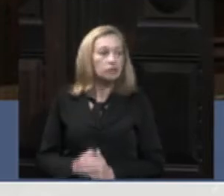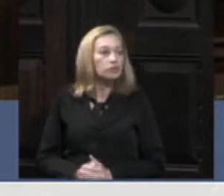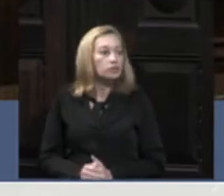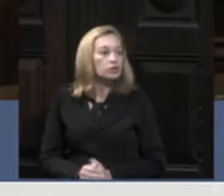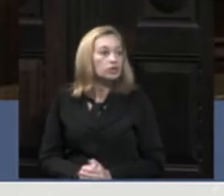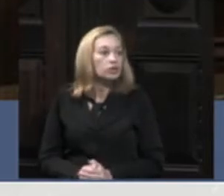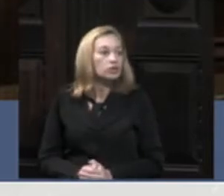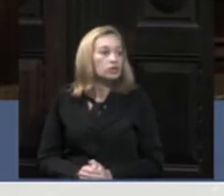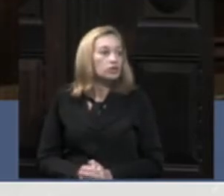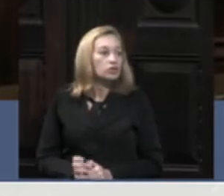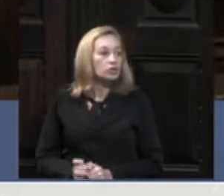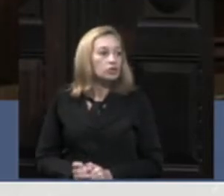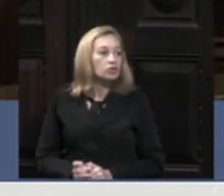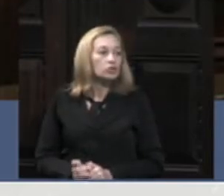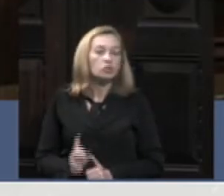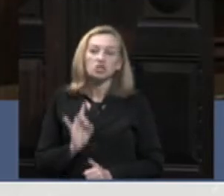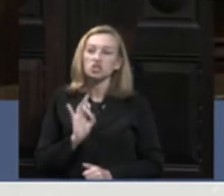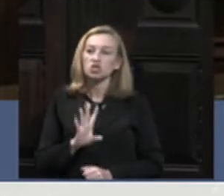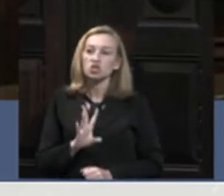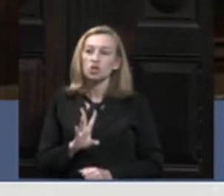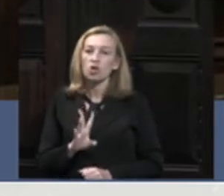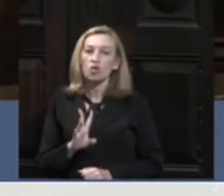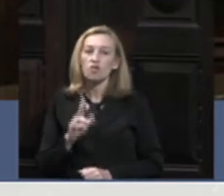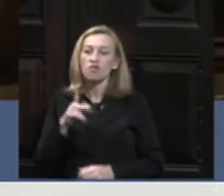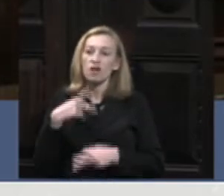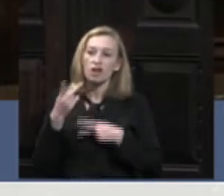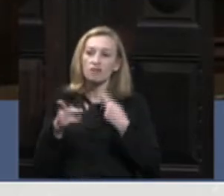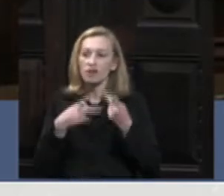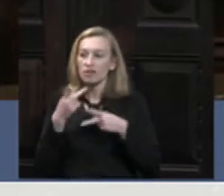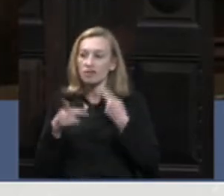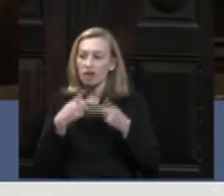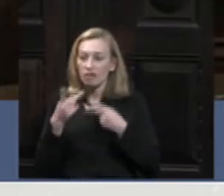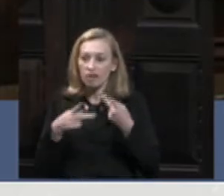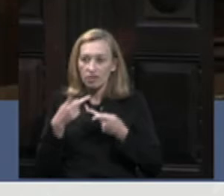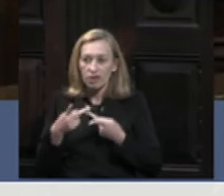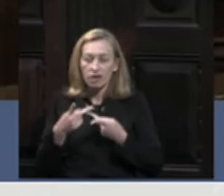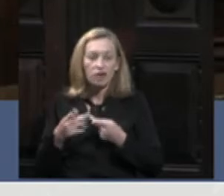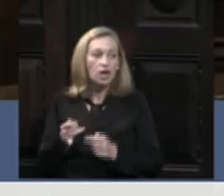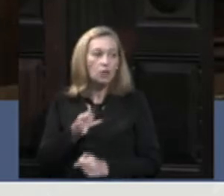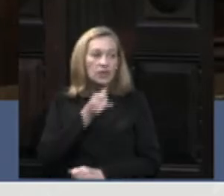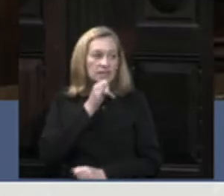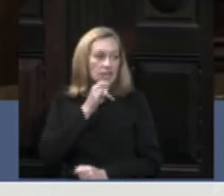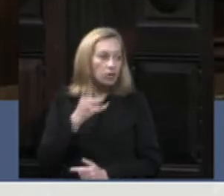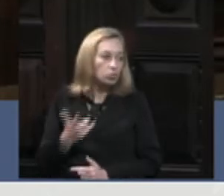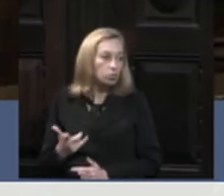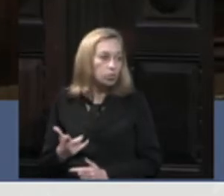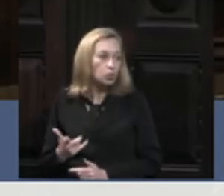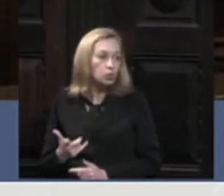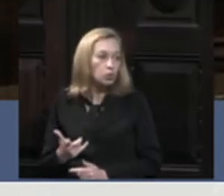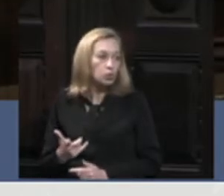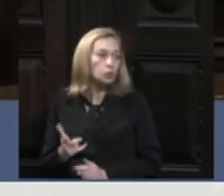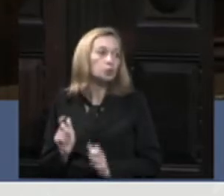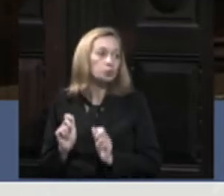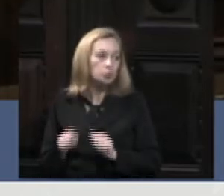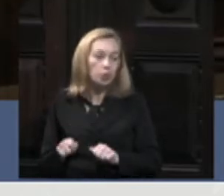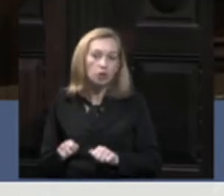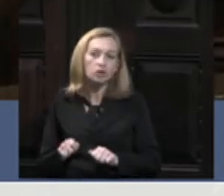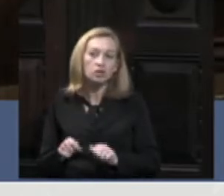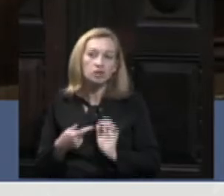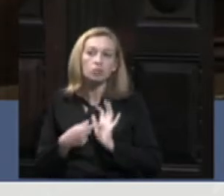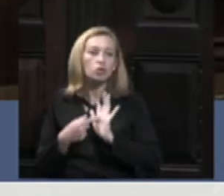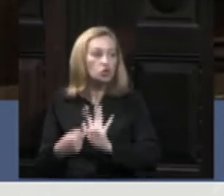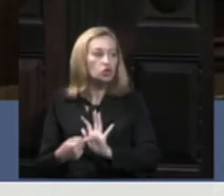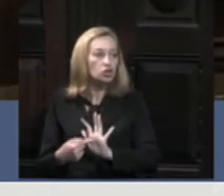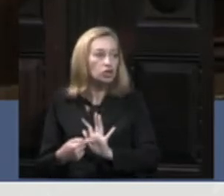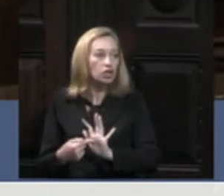Não se trata só de uma teoria, e o exemplo disso é que pode ser comprovado